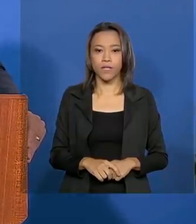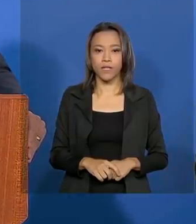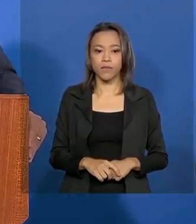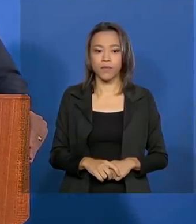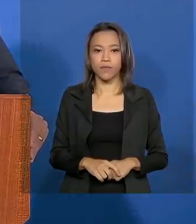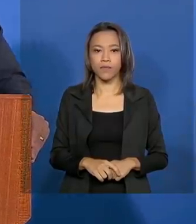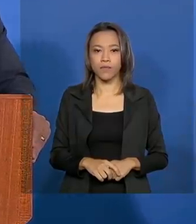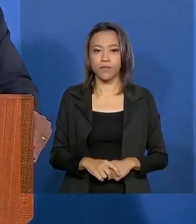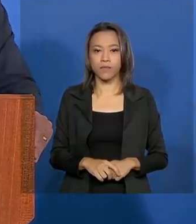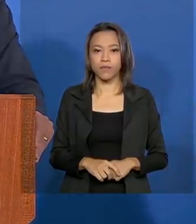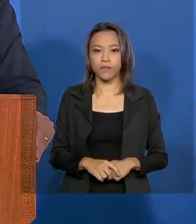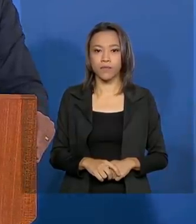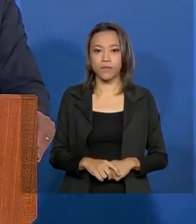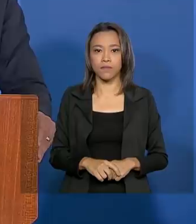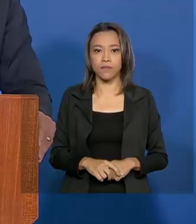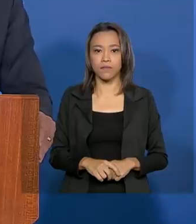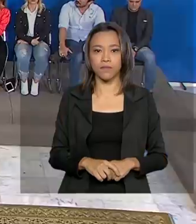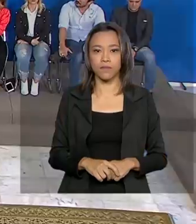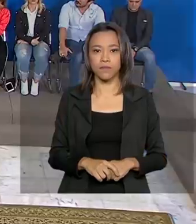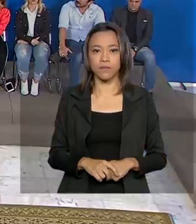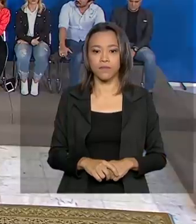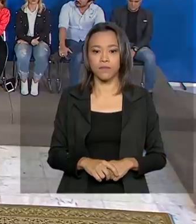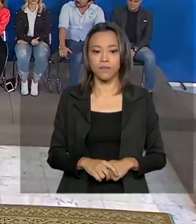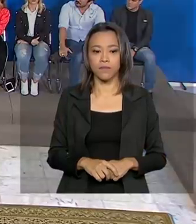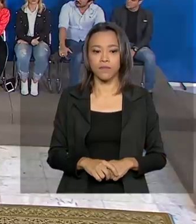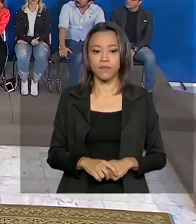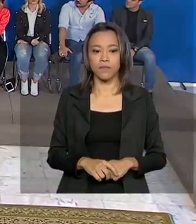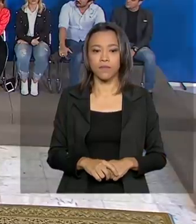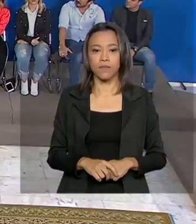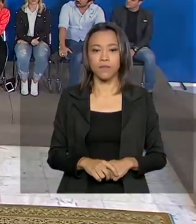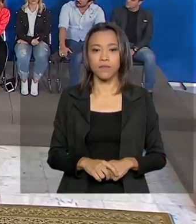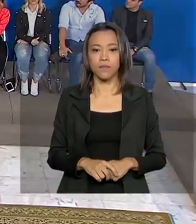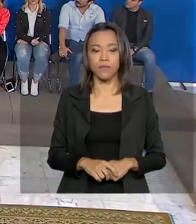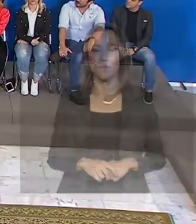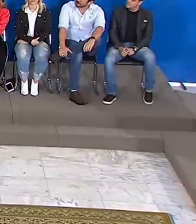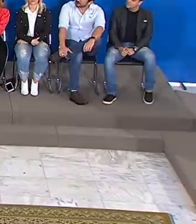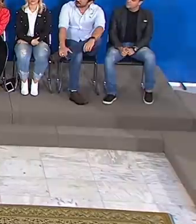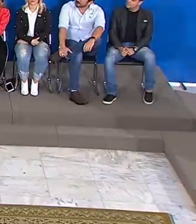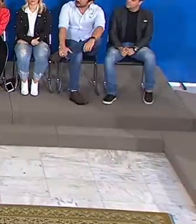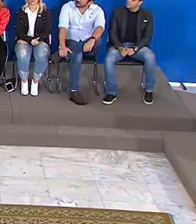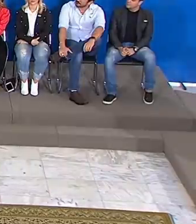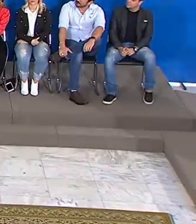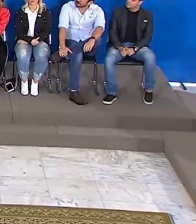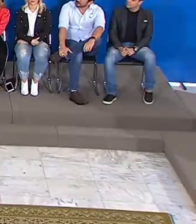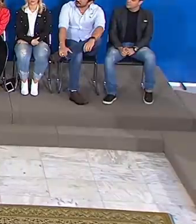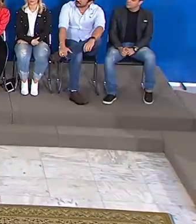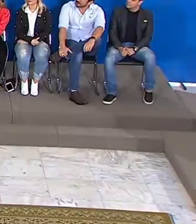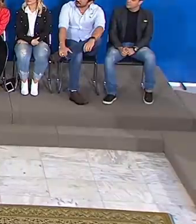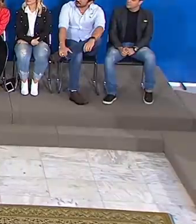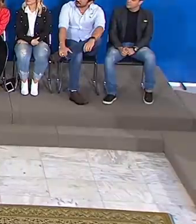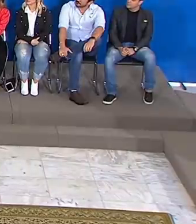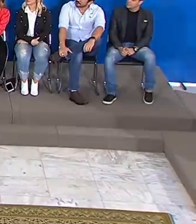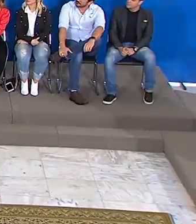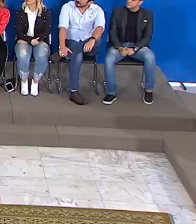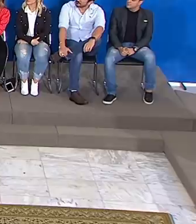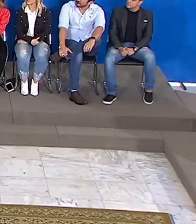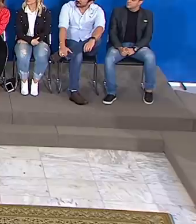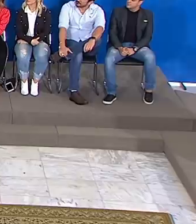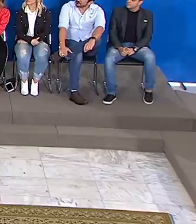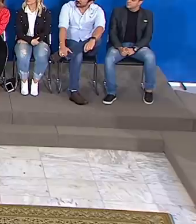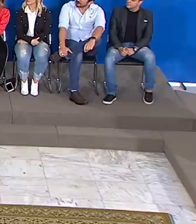apresentando para a minha proposta, rapidamente apresentaremos ao nosso ministro Jorge, que também é responsável pela Sagem